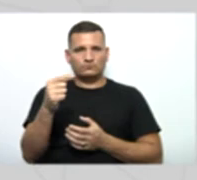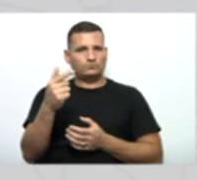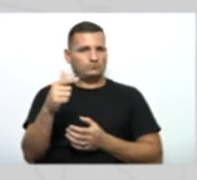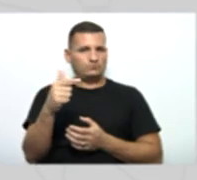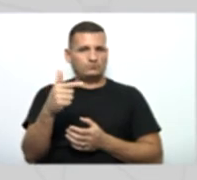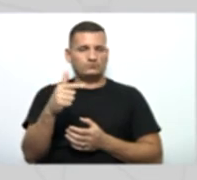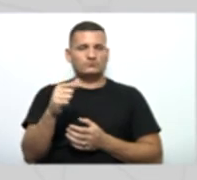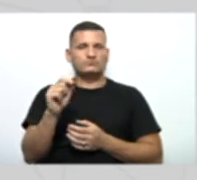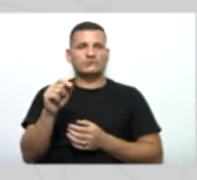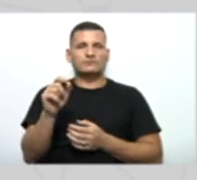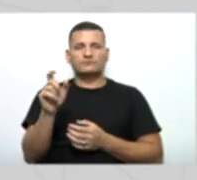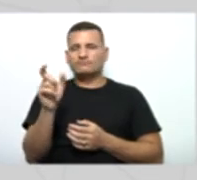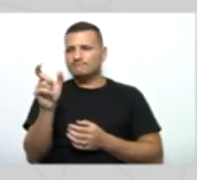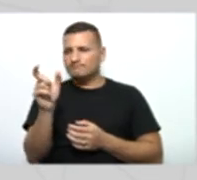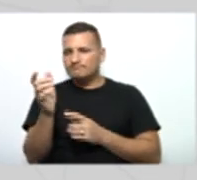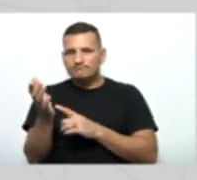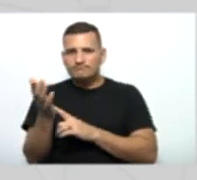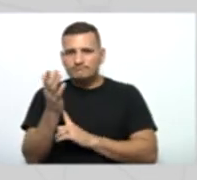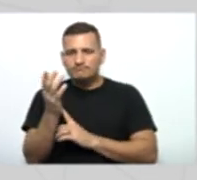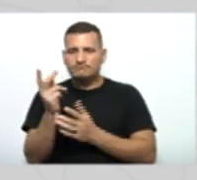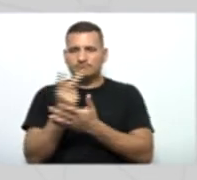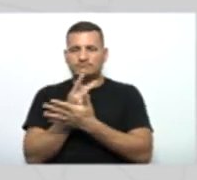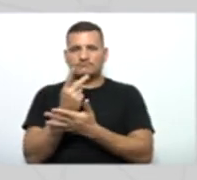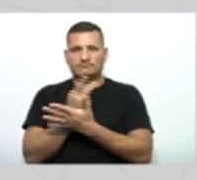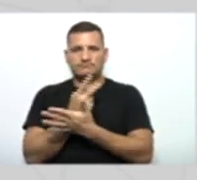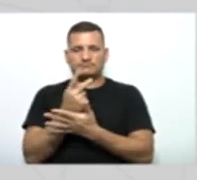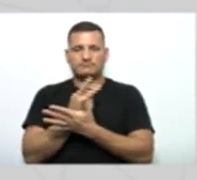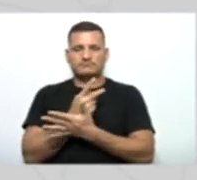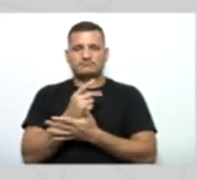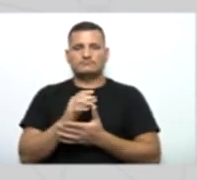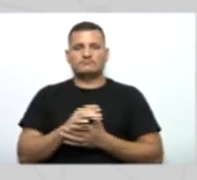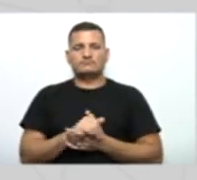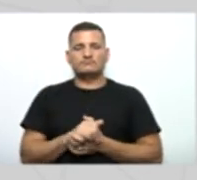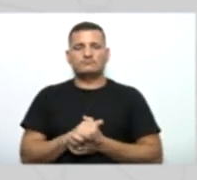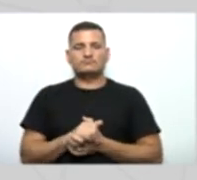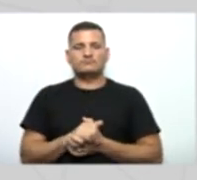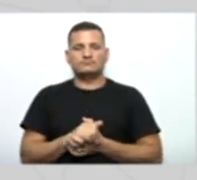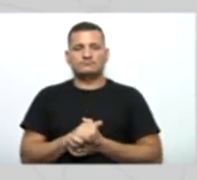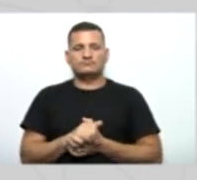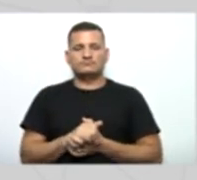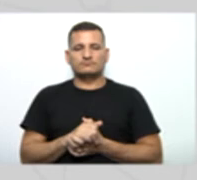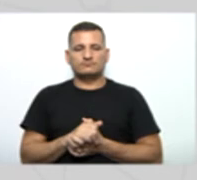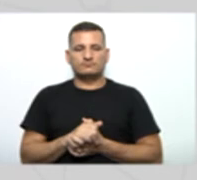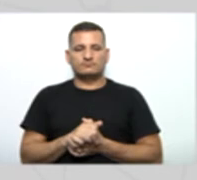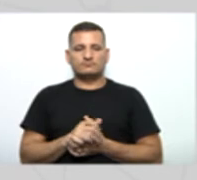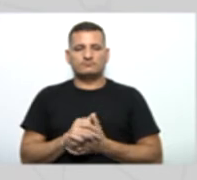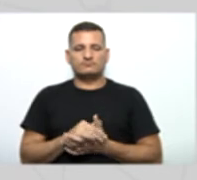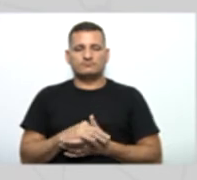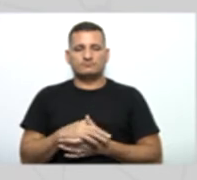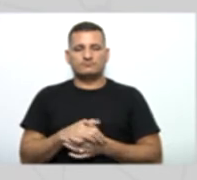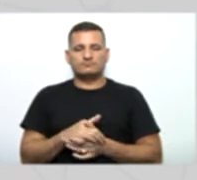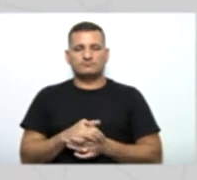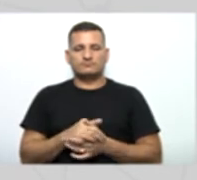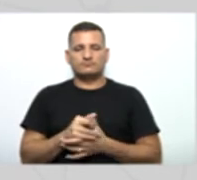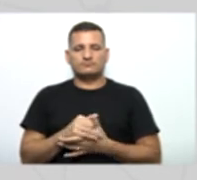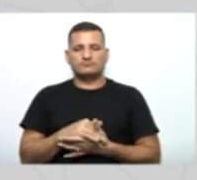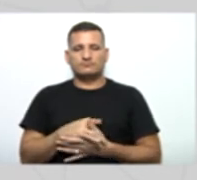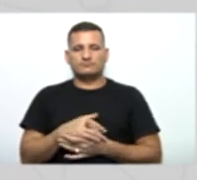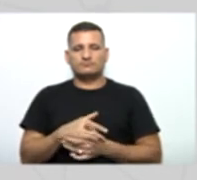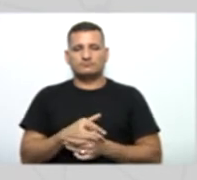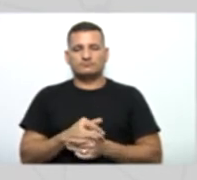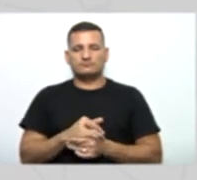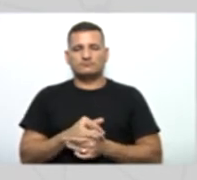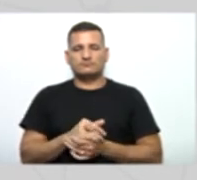vai aparecer um erro dizendo que não existe o atributo self.idade, porque realmente não existe. O atributo que você criou é o